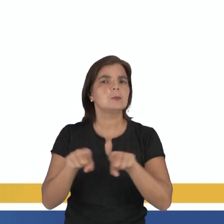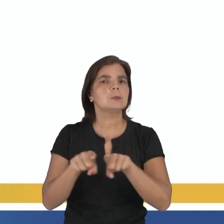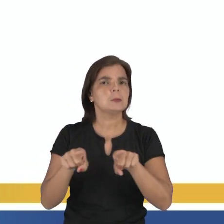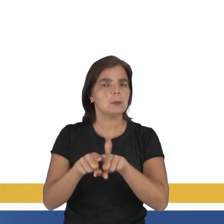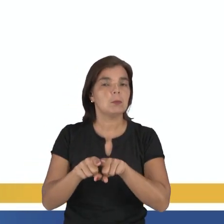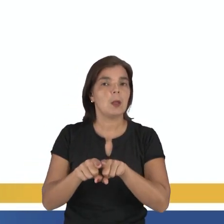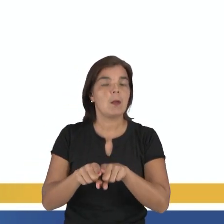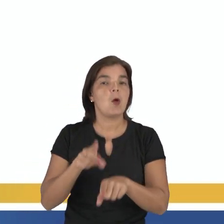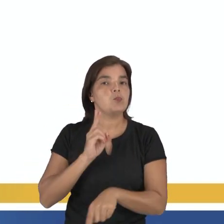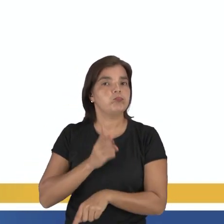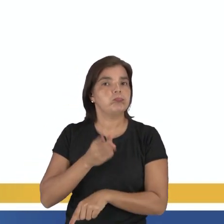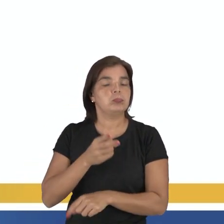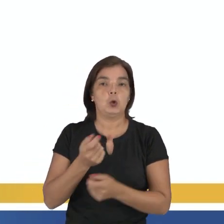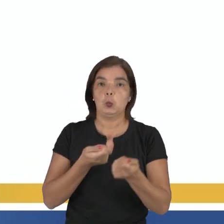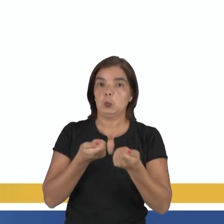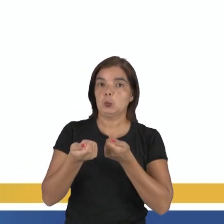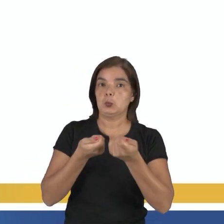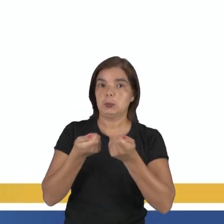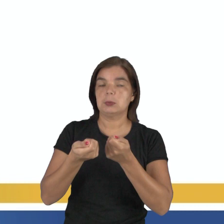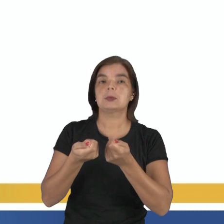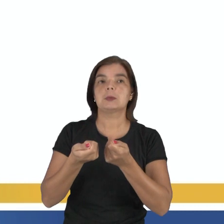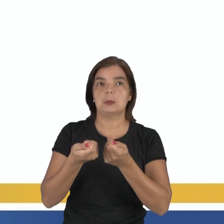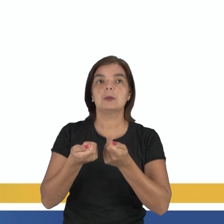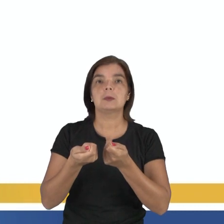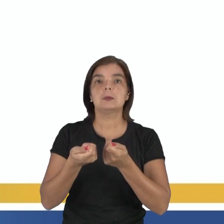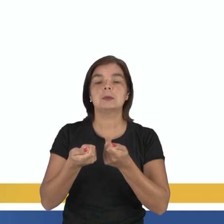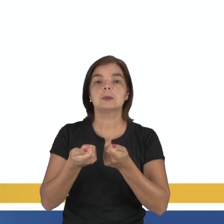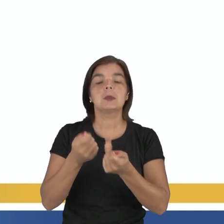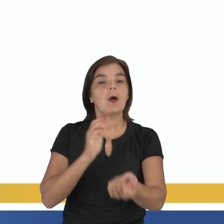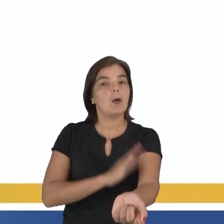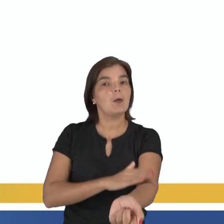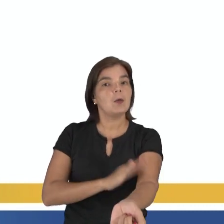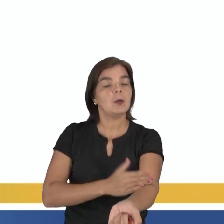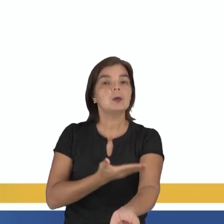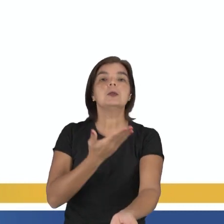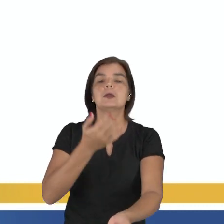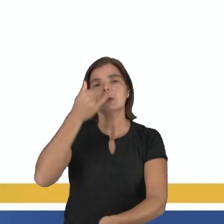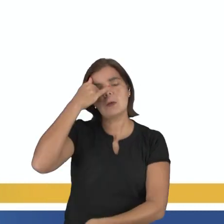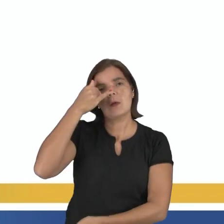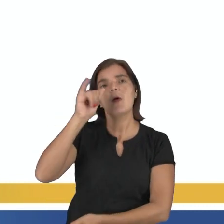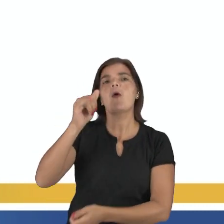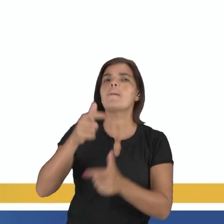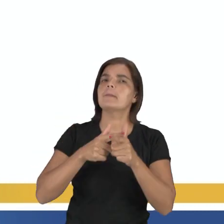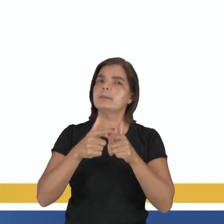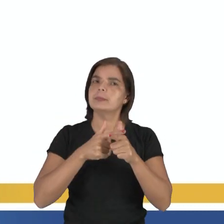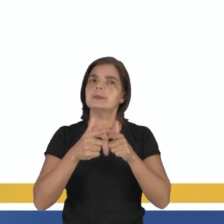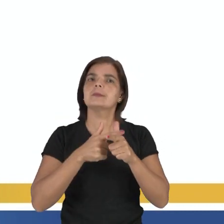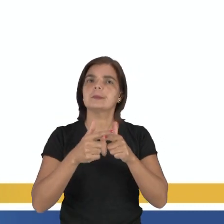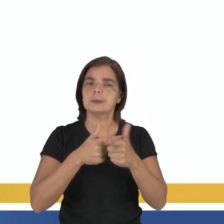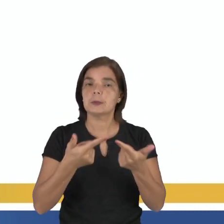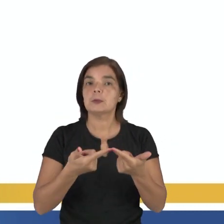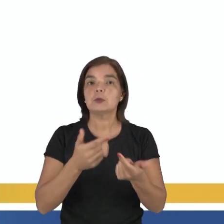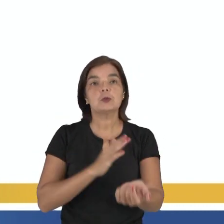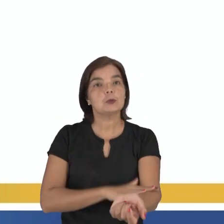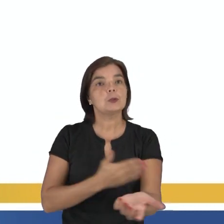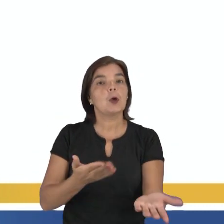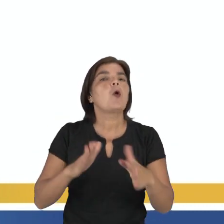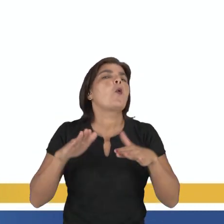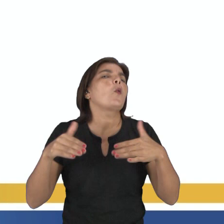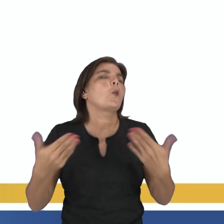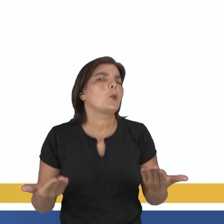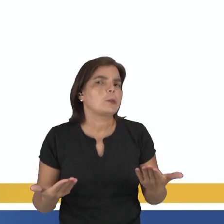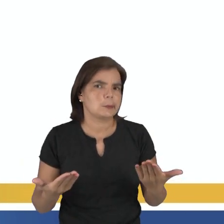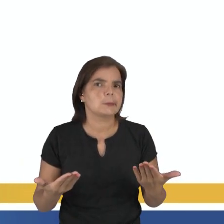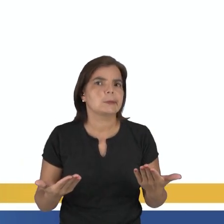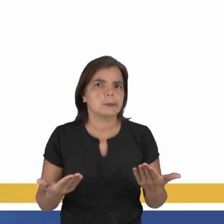fazer para manter, digamos, com o controle maior da pressão arterial e evitar sérios problemas falando de hipertensão. Quais são